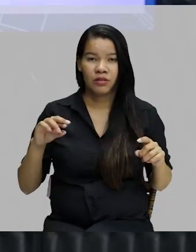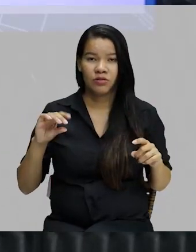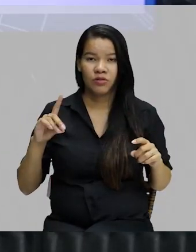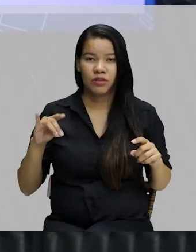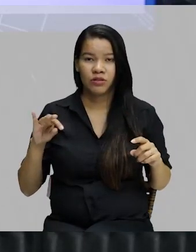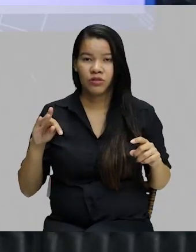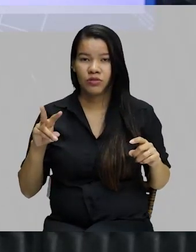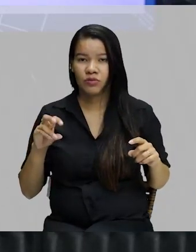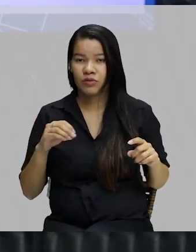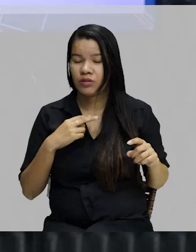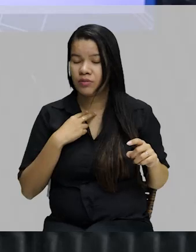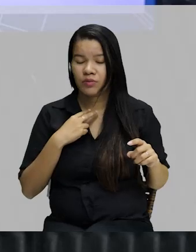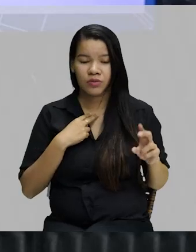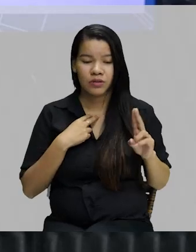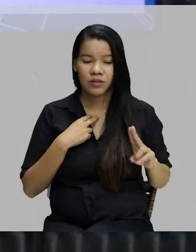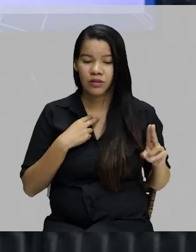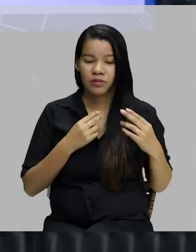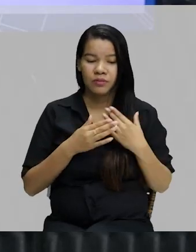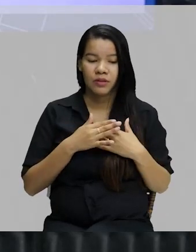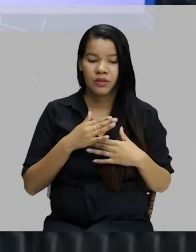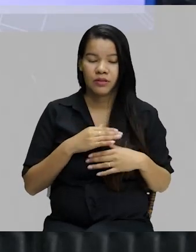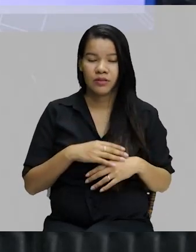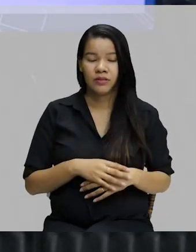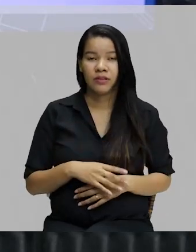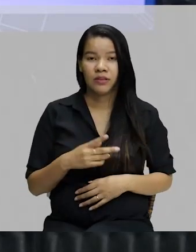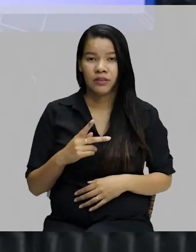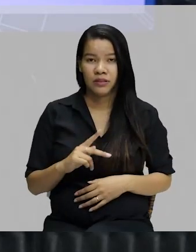ser usado mais. Os resíduos